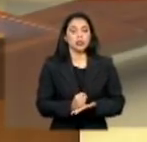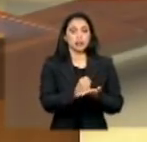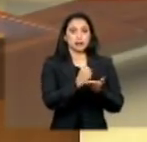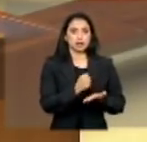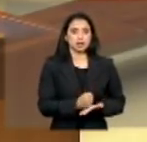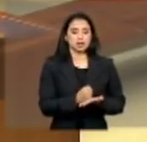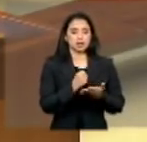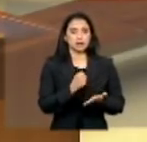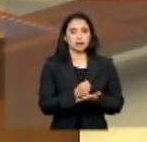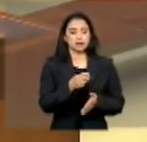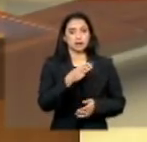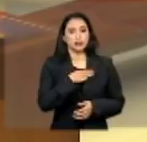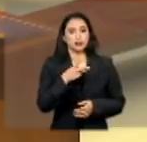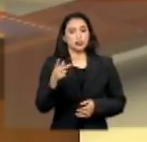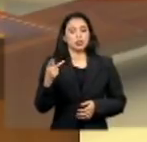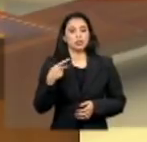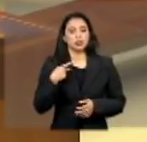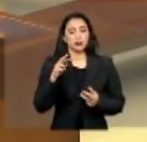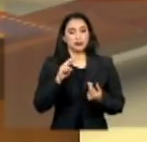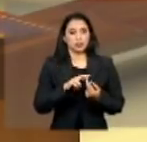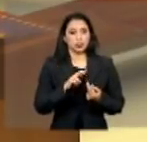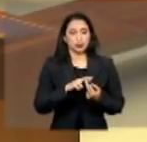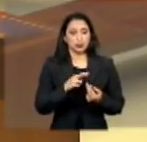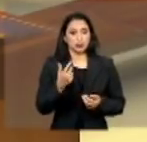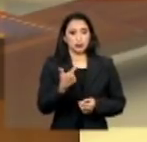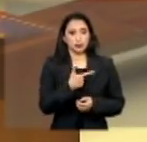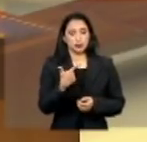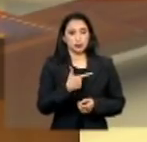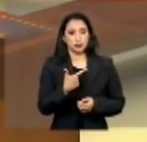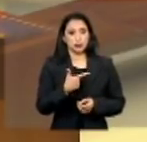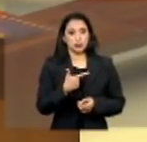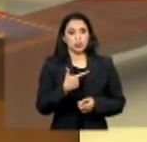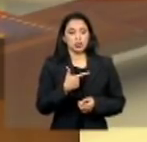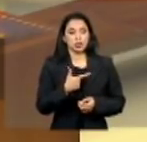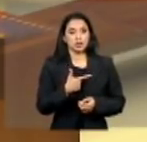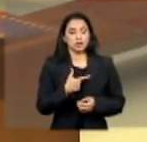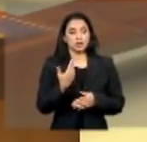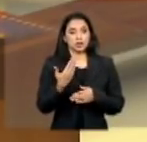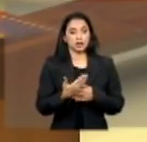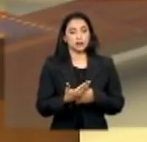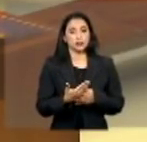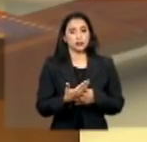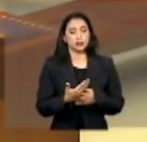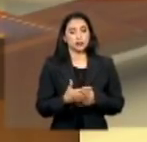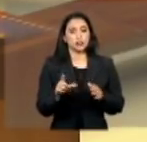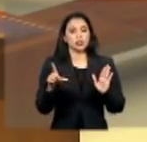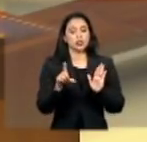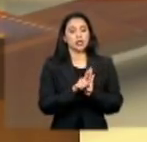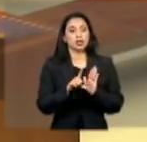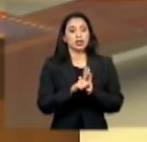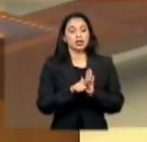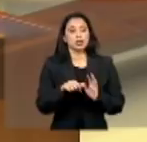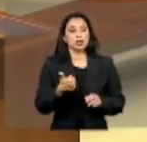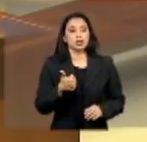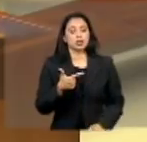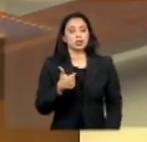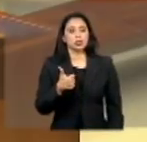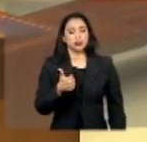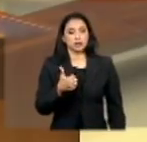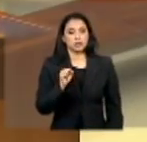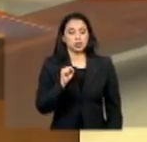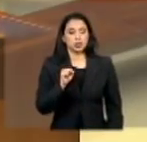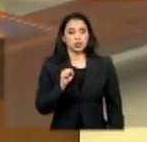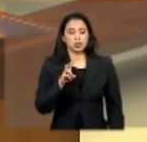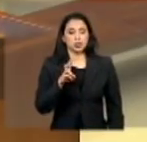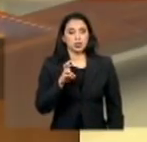que faz o parágrafo 2º e aqui diante da lei 12 mil 850 que é